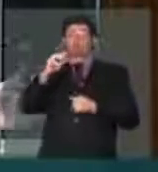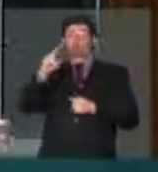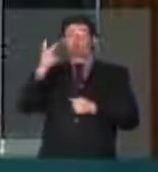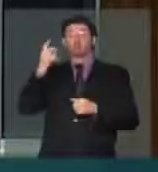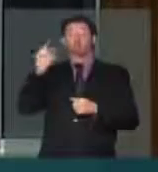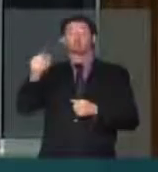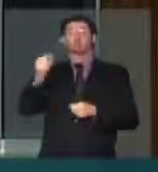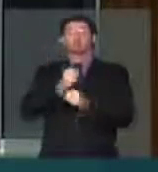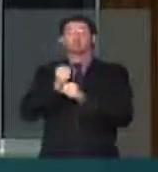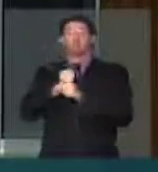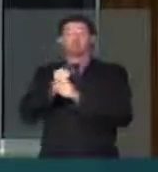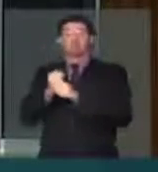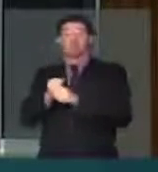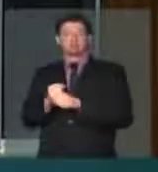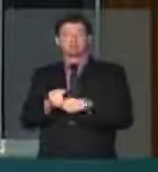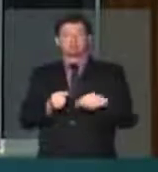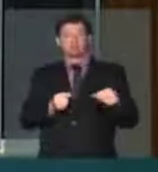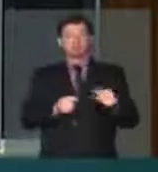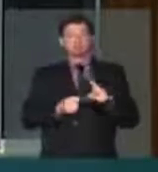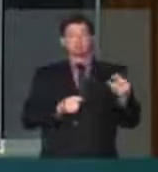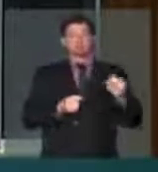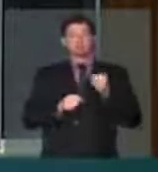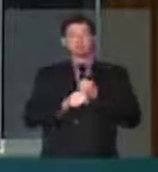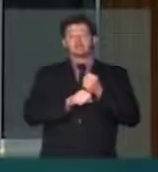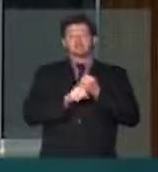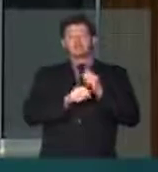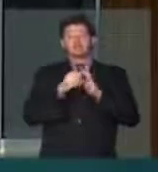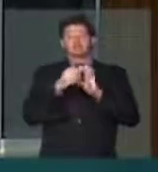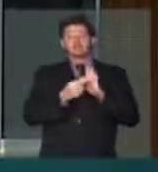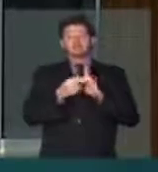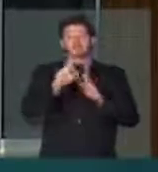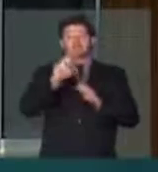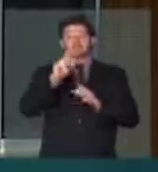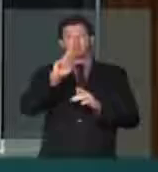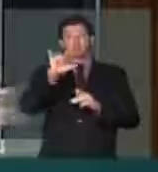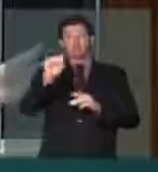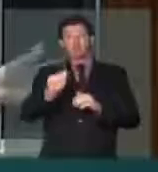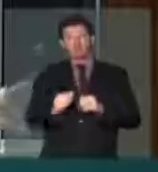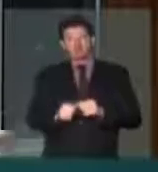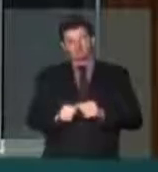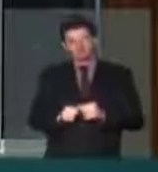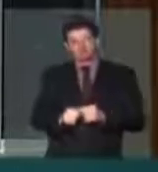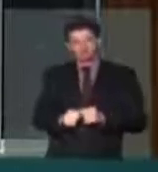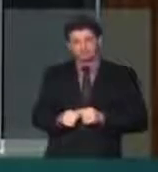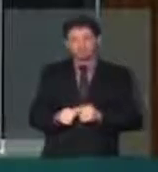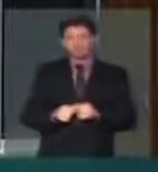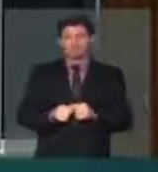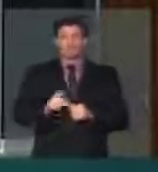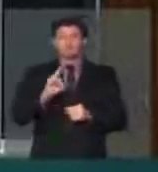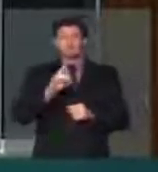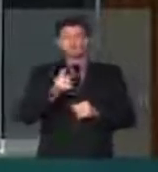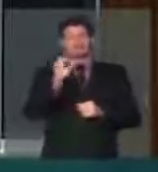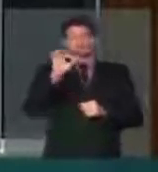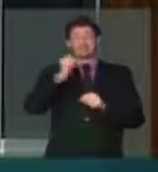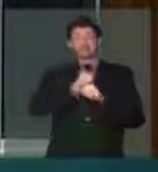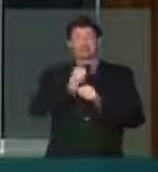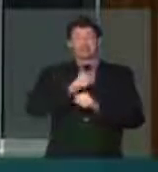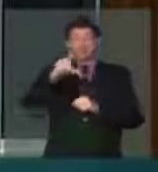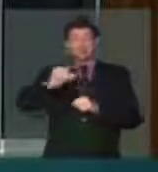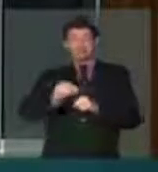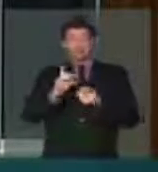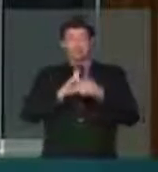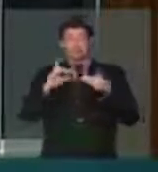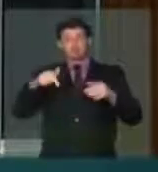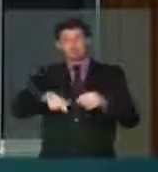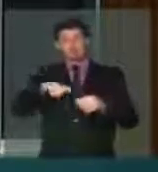202 mil anos com menos de 100 anos de regime republicano e menos de 60 anos de democracia vivida na